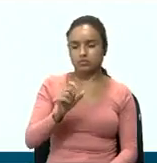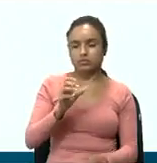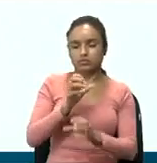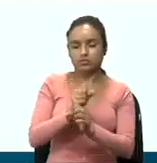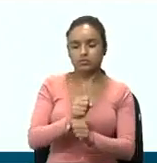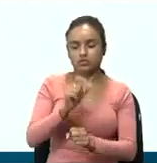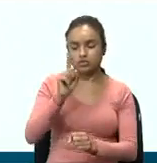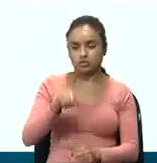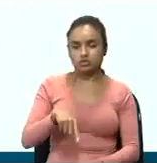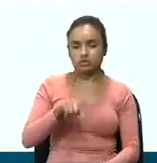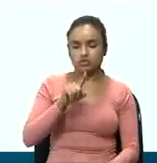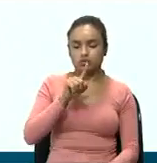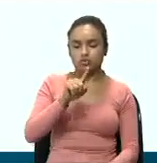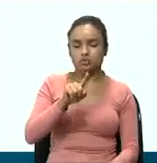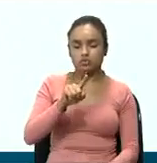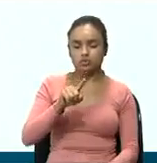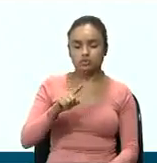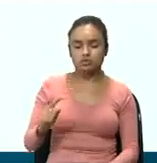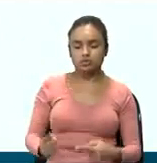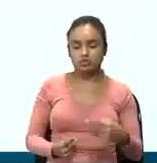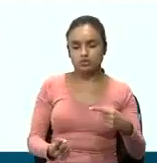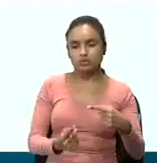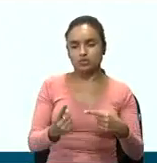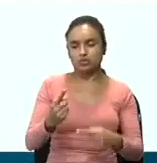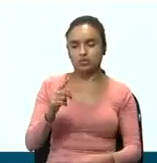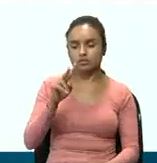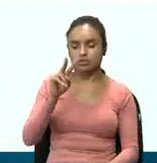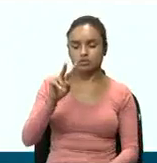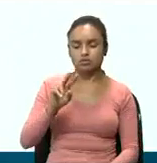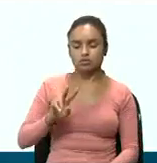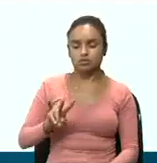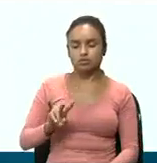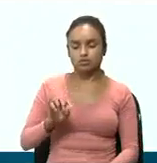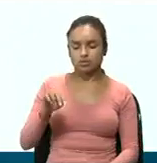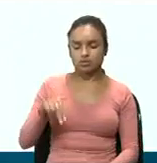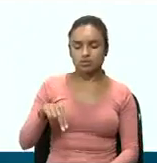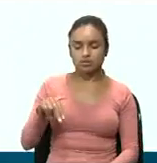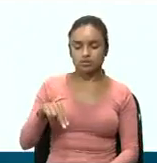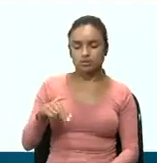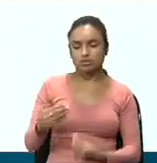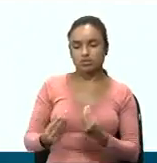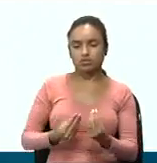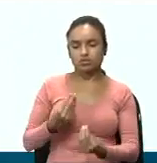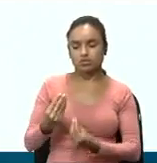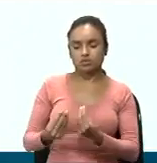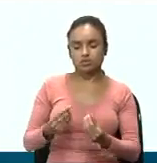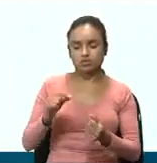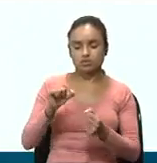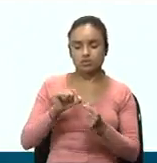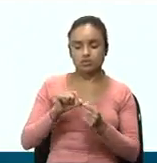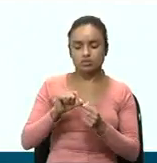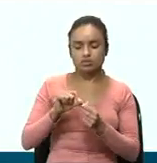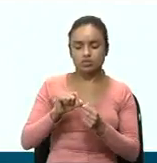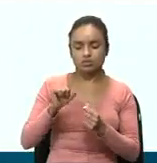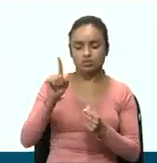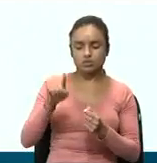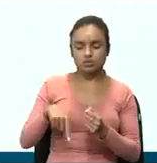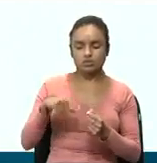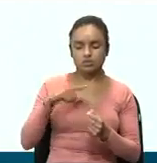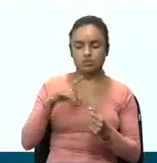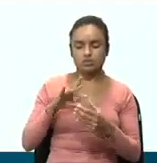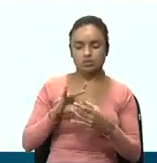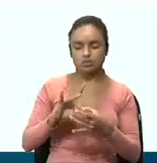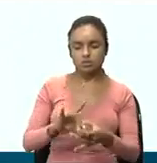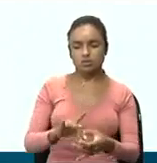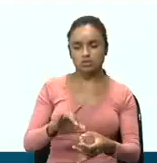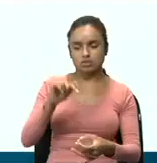sobre 2n. Então, como que nós vamos trabalhar com essa série? Primeira coisa que nós vamos fazer aqui é aplicar o teste da